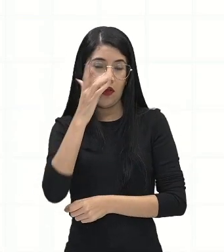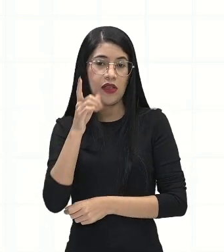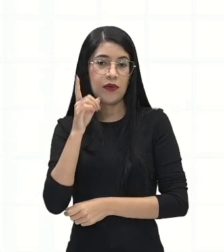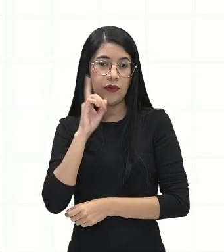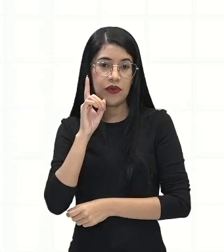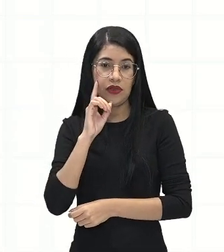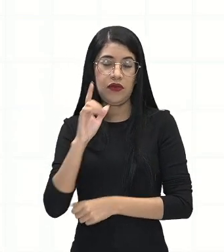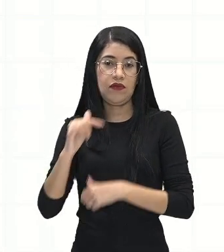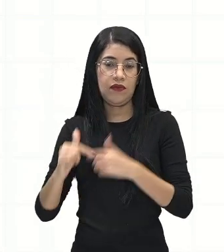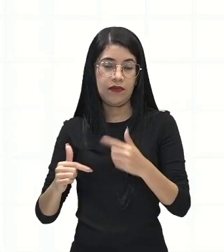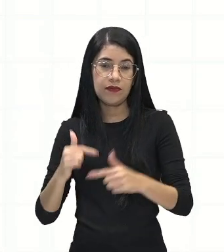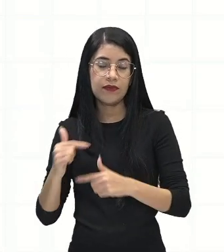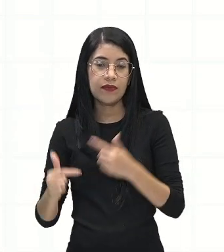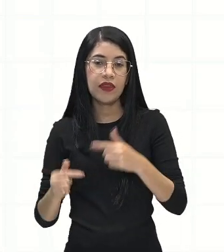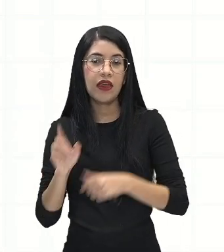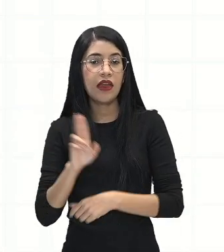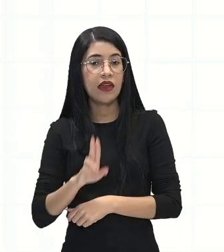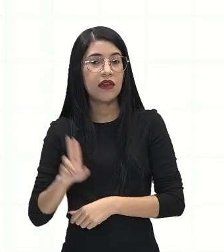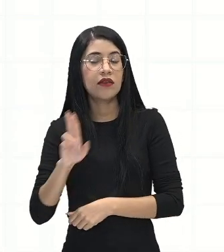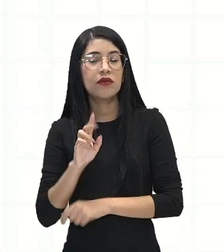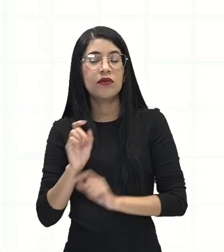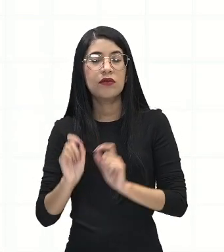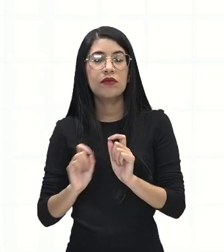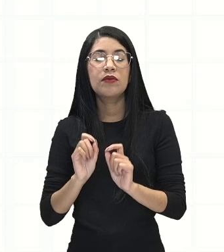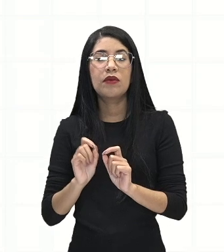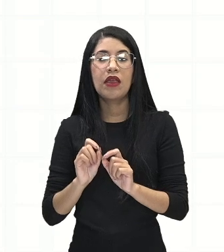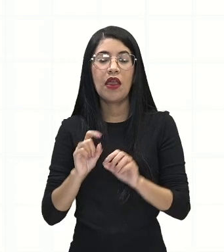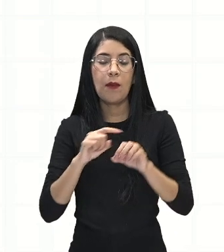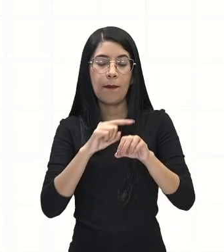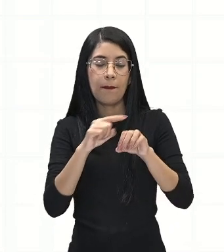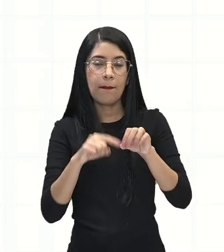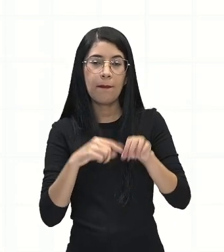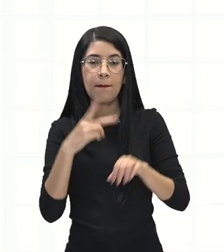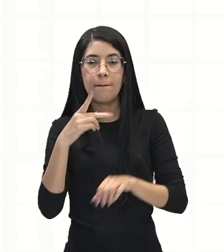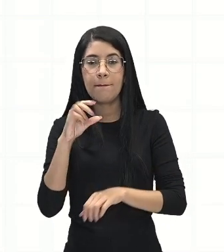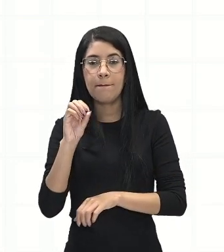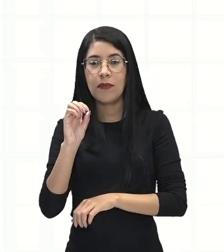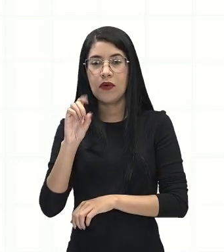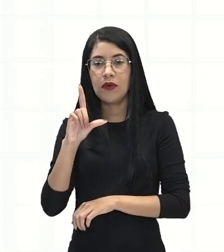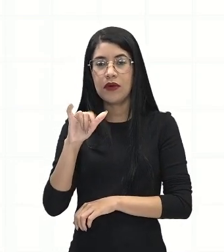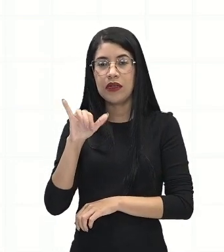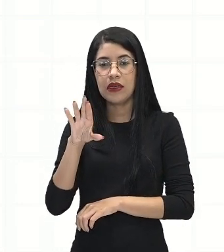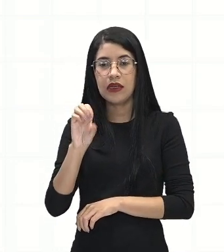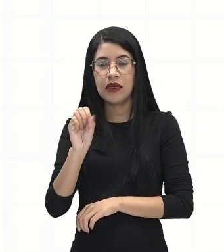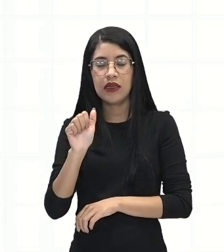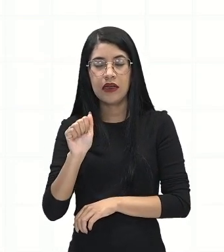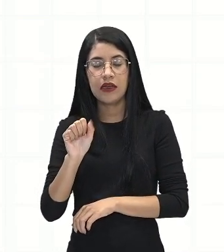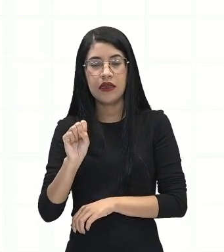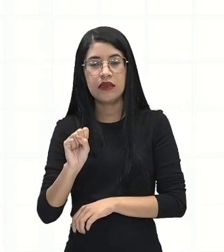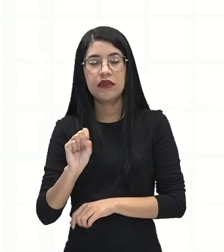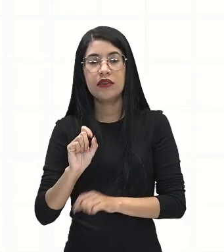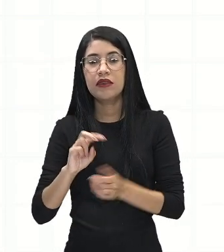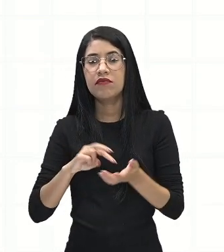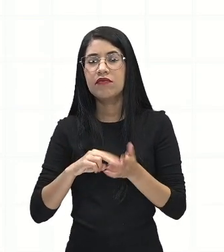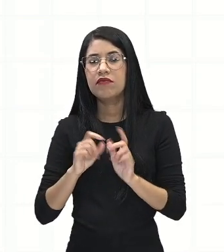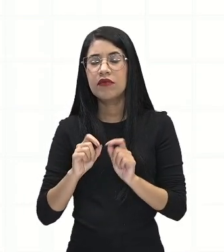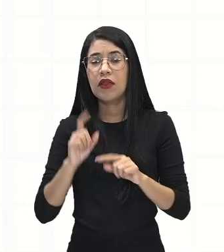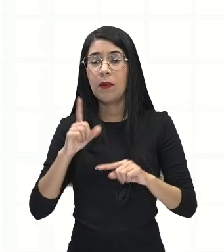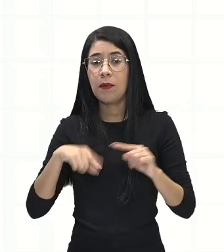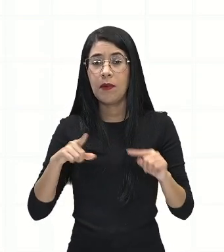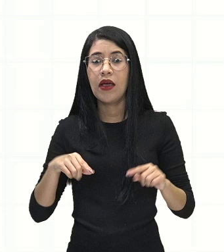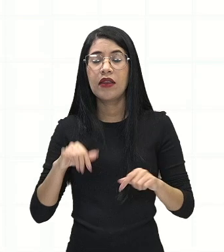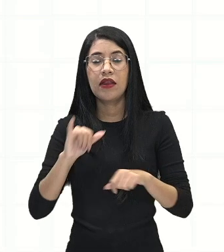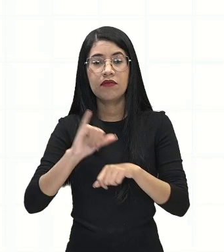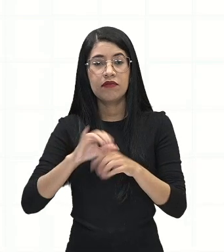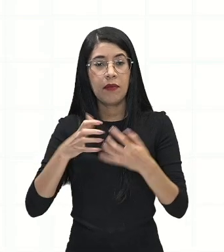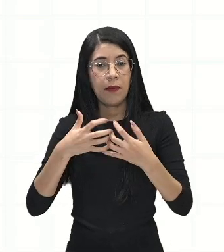a dia dessas pessoas, né, se utiliza aí essas polias ou roldanas. E o que elas são? Elas são dispositivos